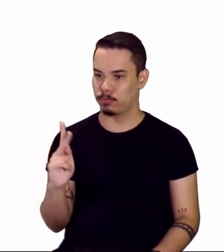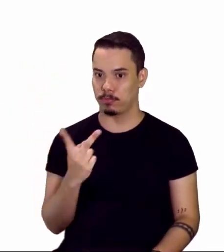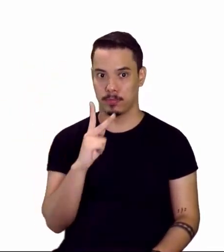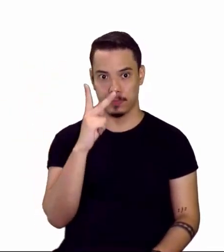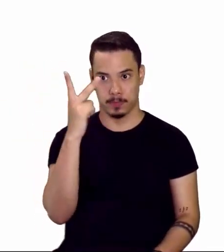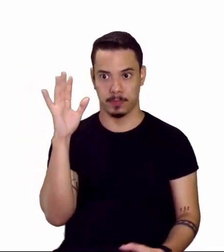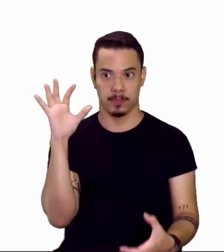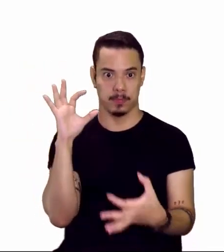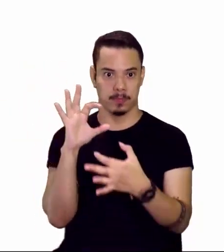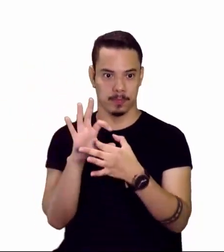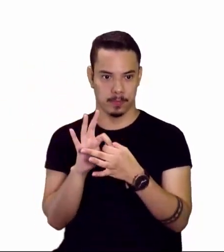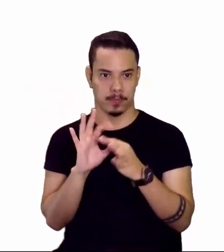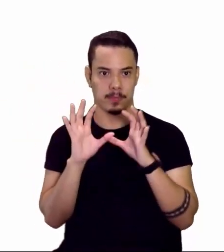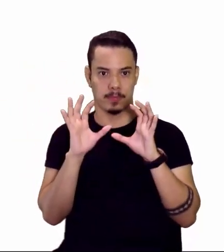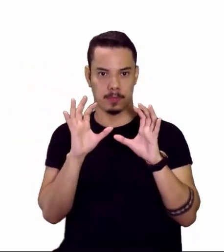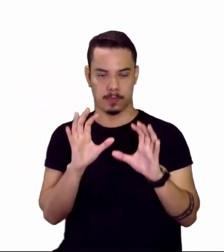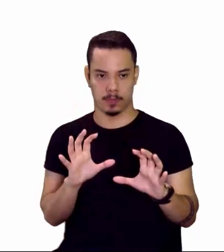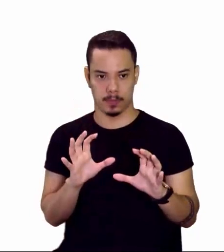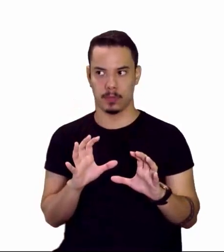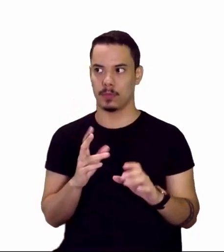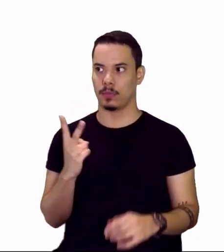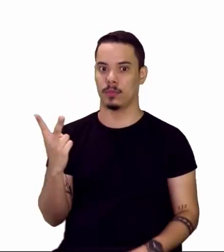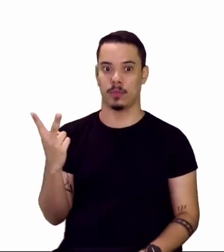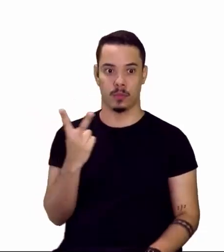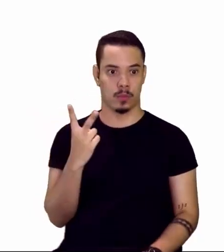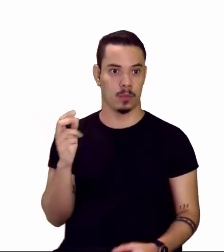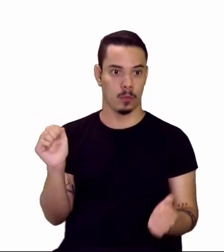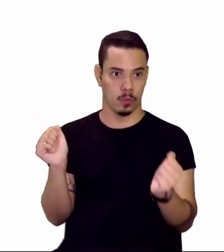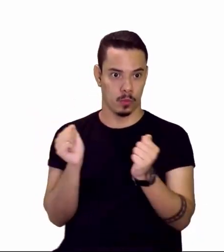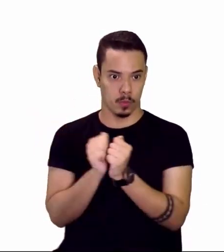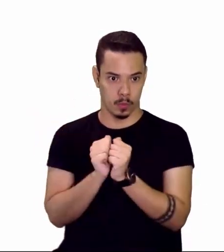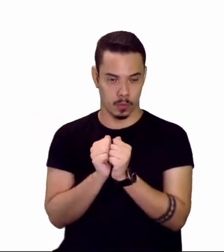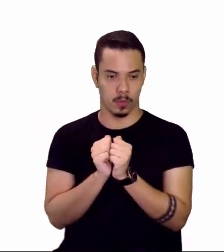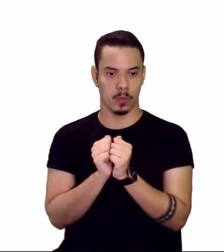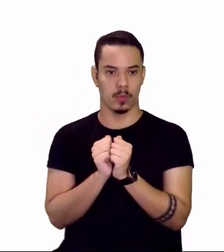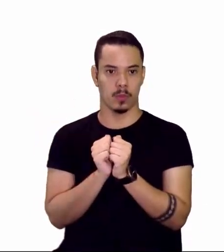as ligações entre os hidrogênios